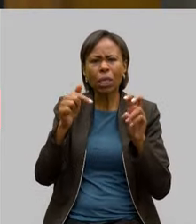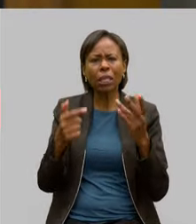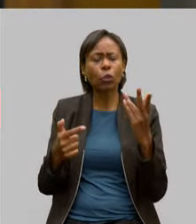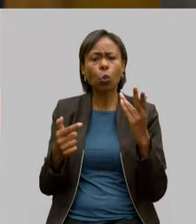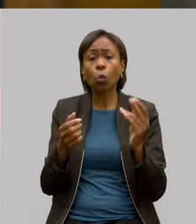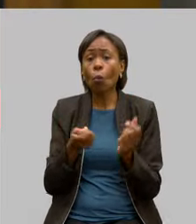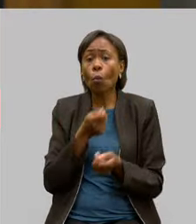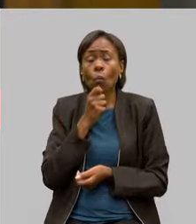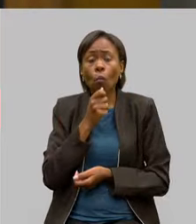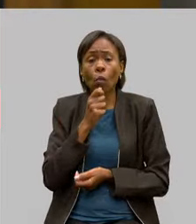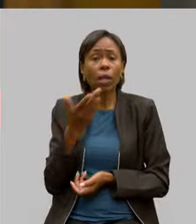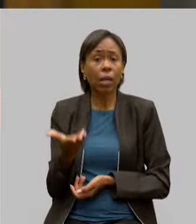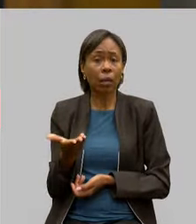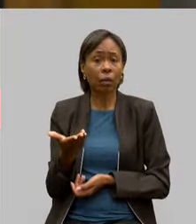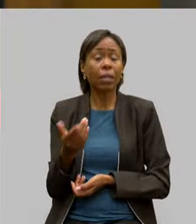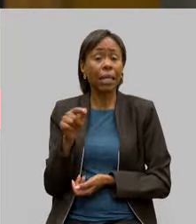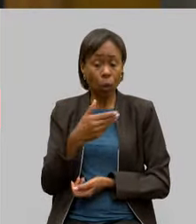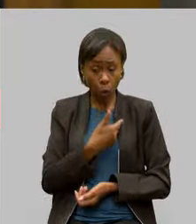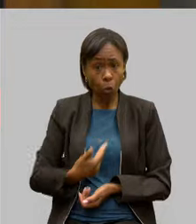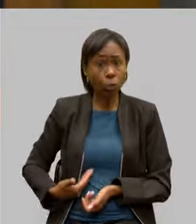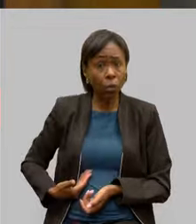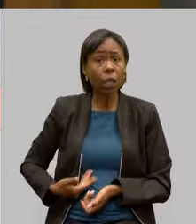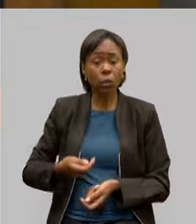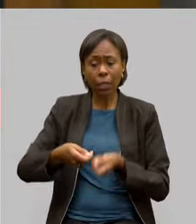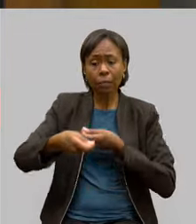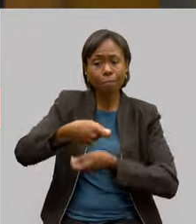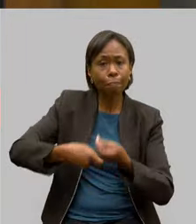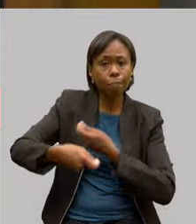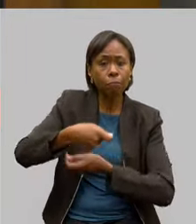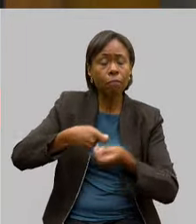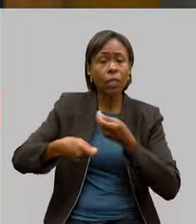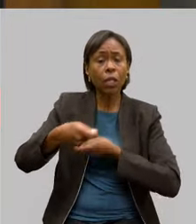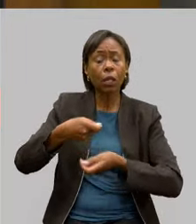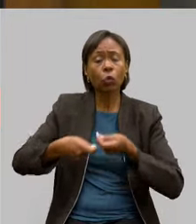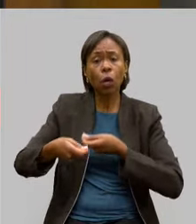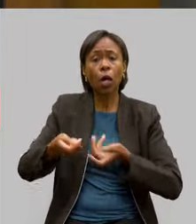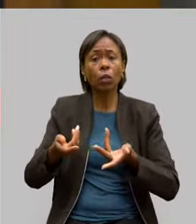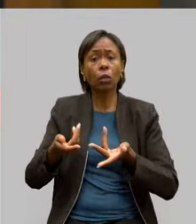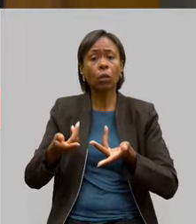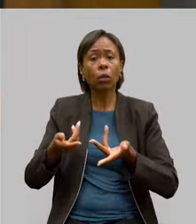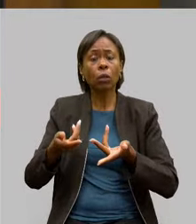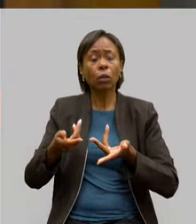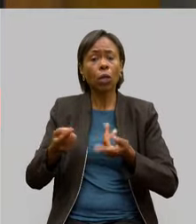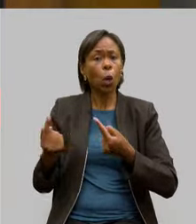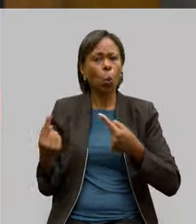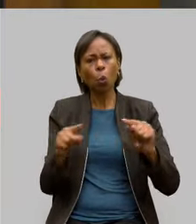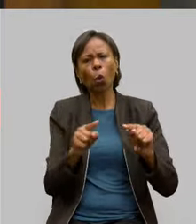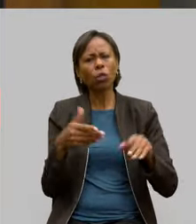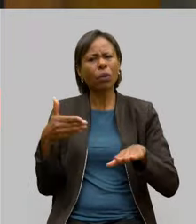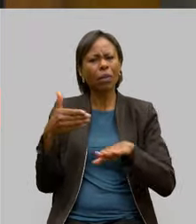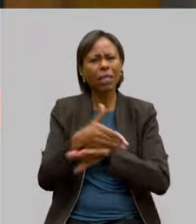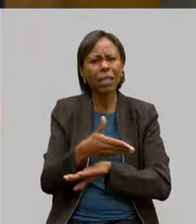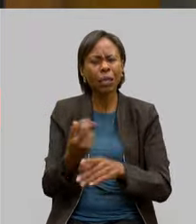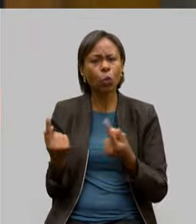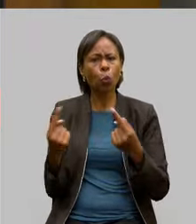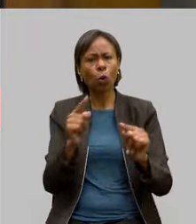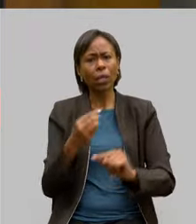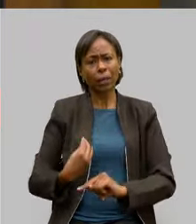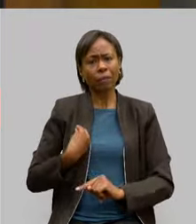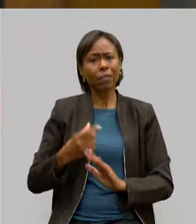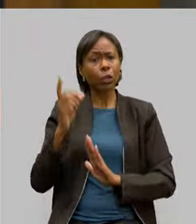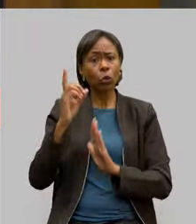e interferindo no no acesso no direito à Vida de como essas pessoas